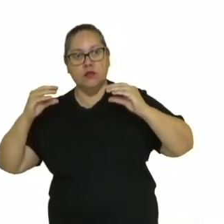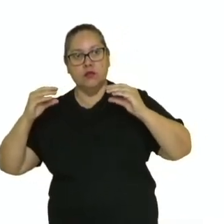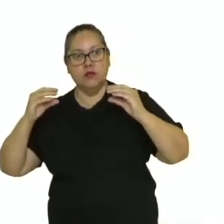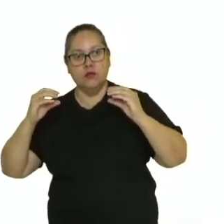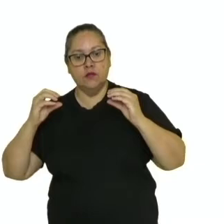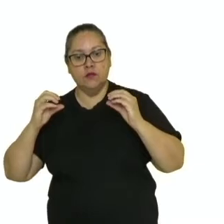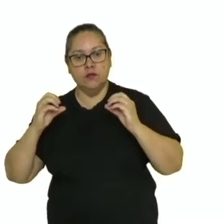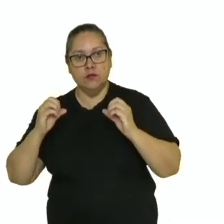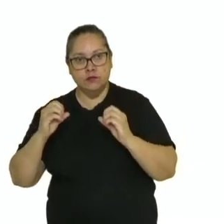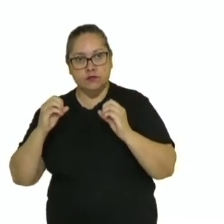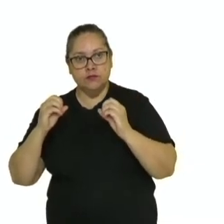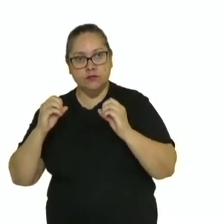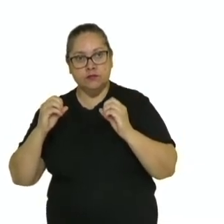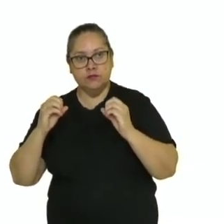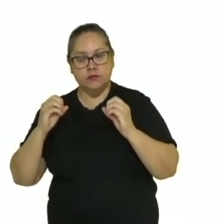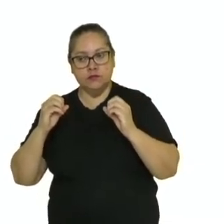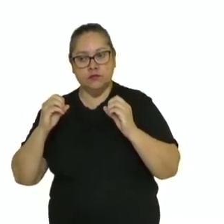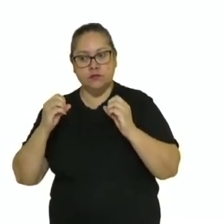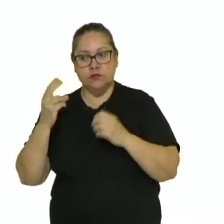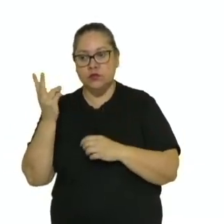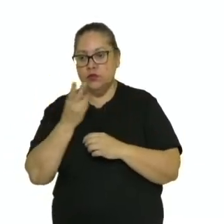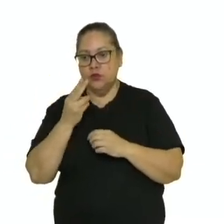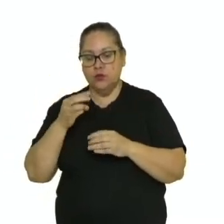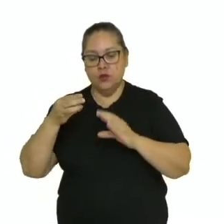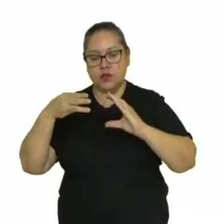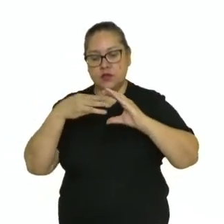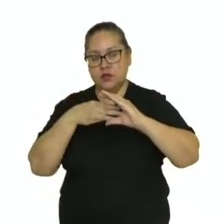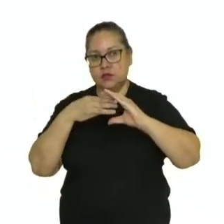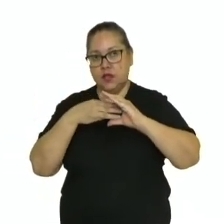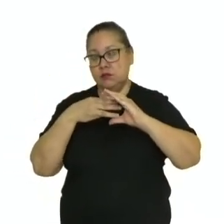anáfase divisão e aí geram duas células